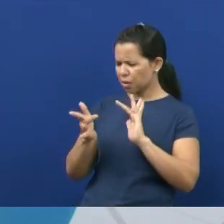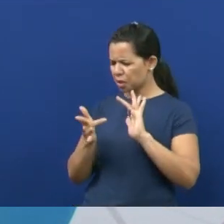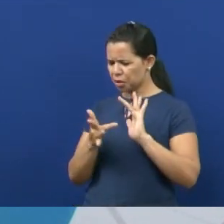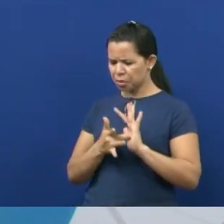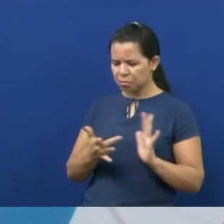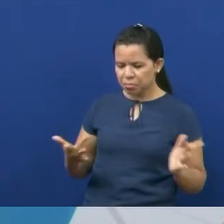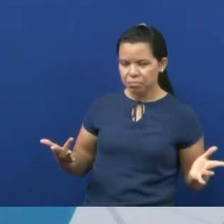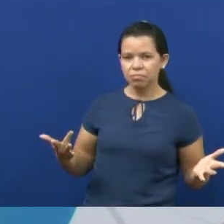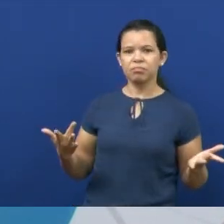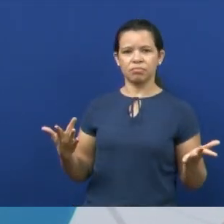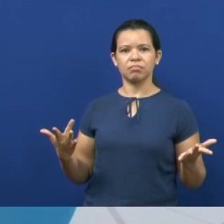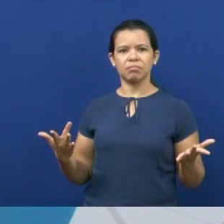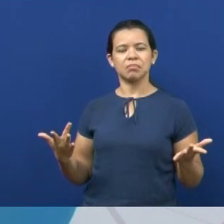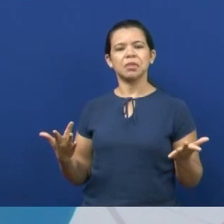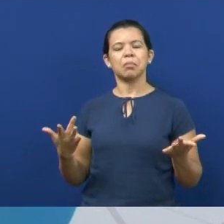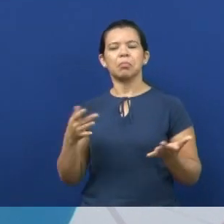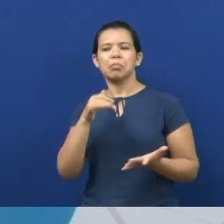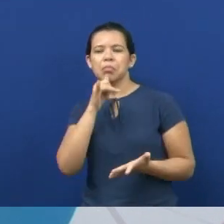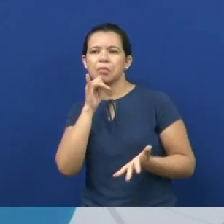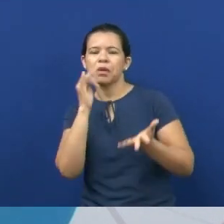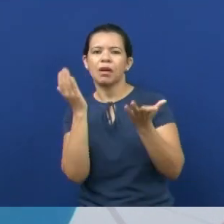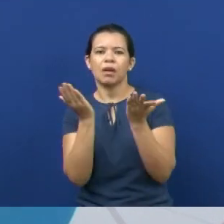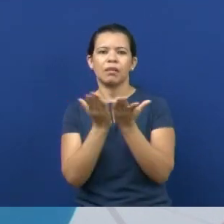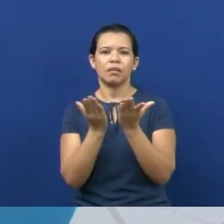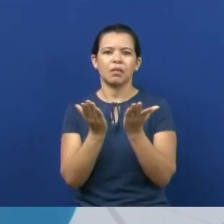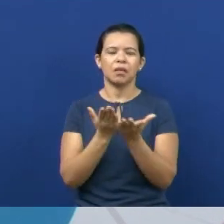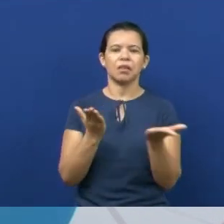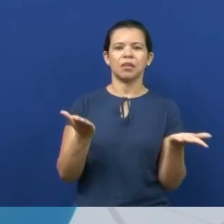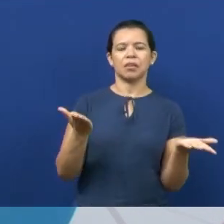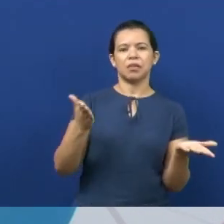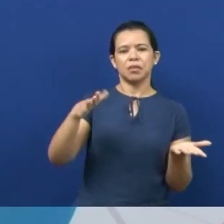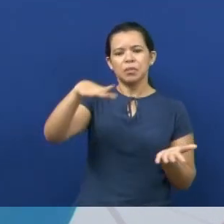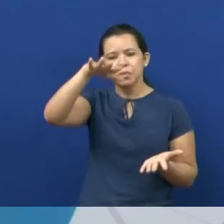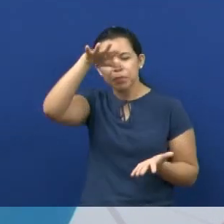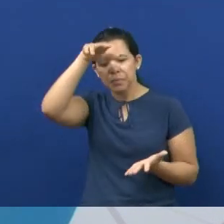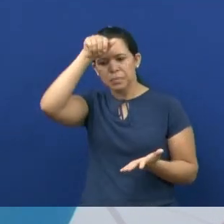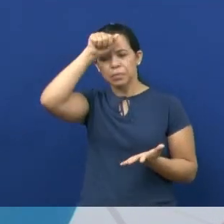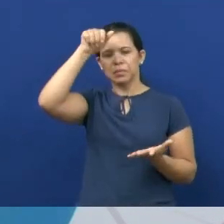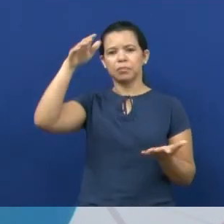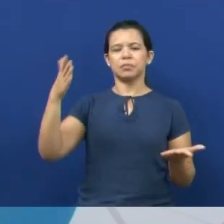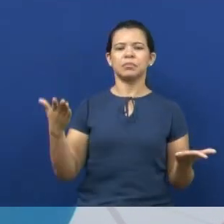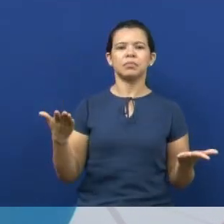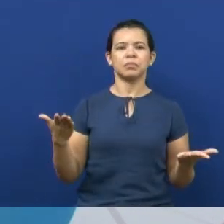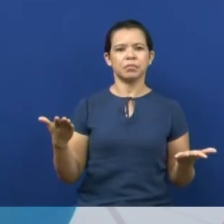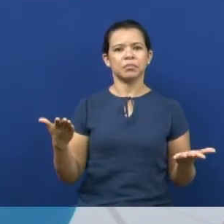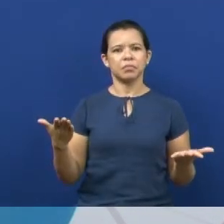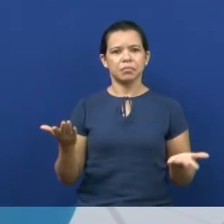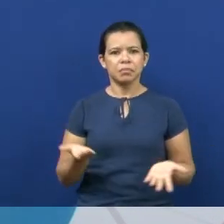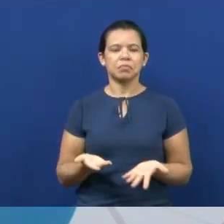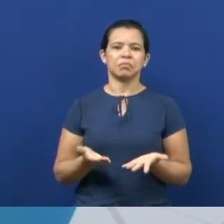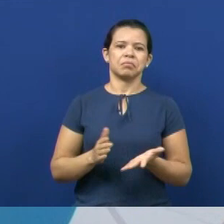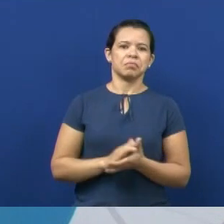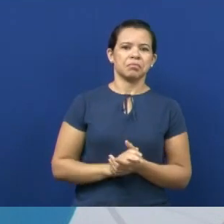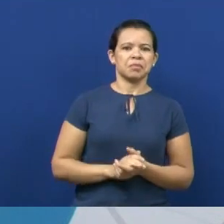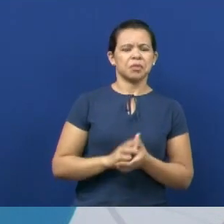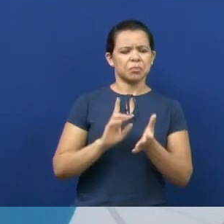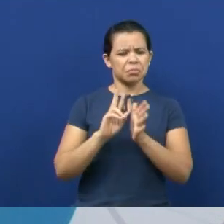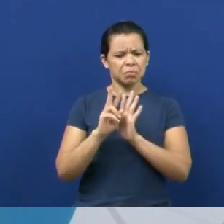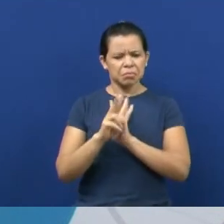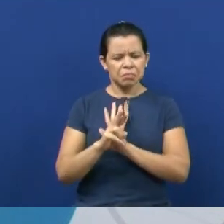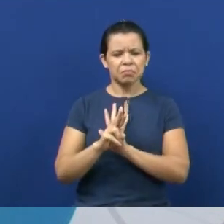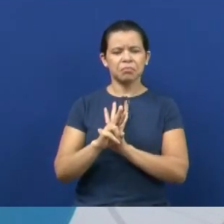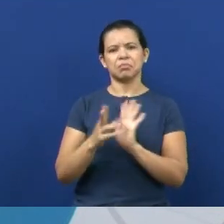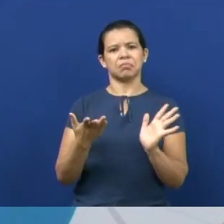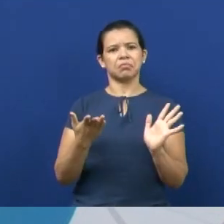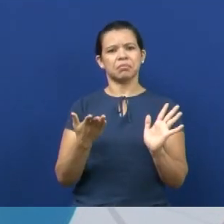ele na cultura protestante, seja ela no espiritismo, seja ela no secretismo religioso